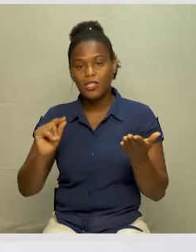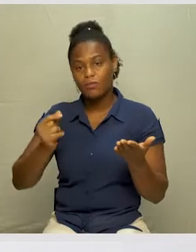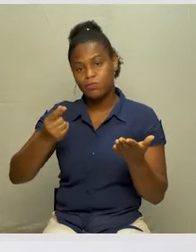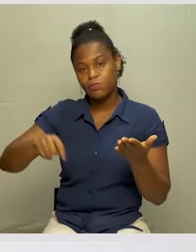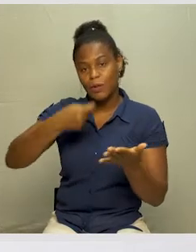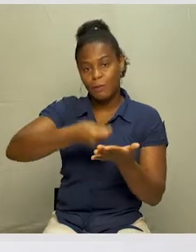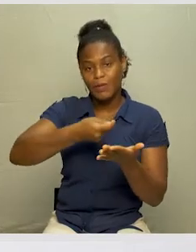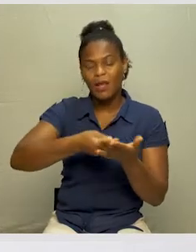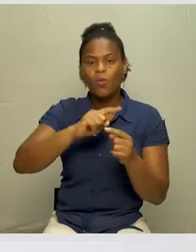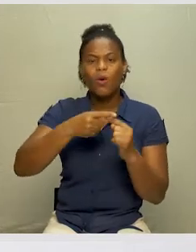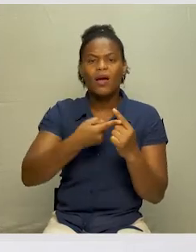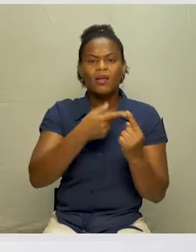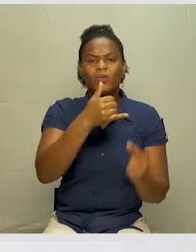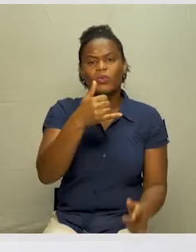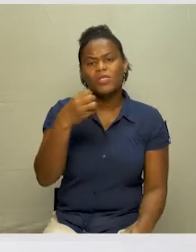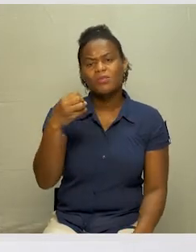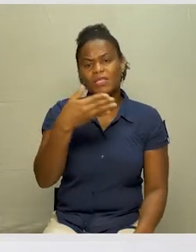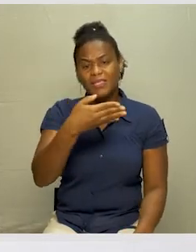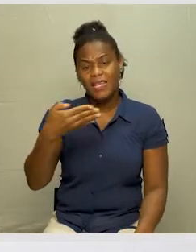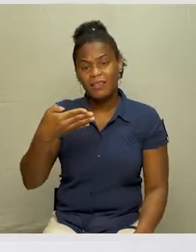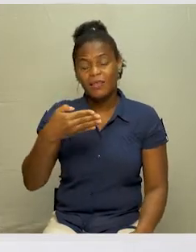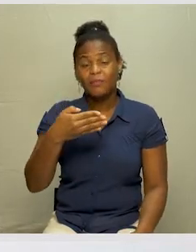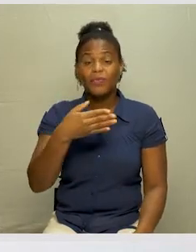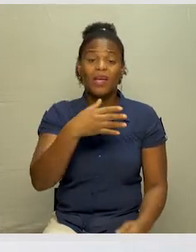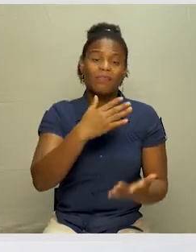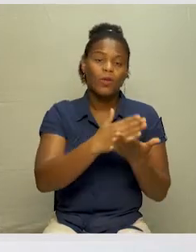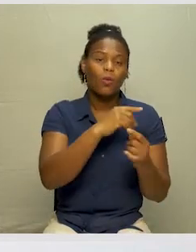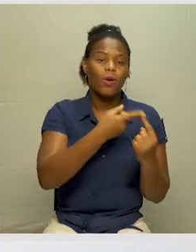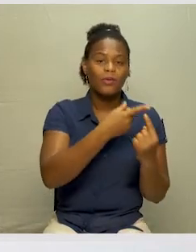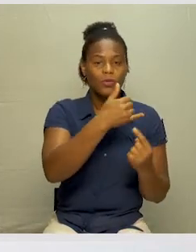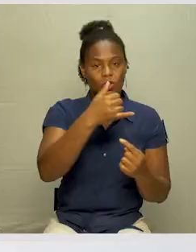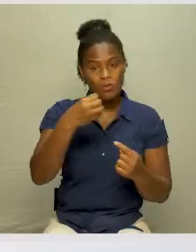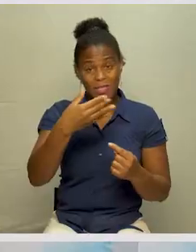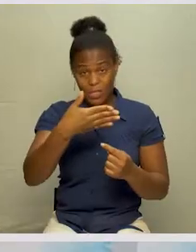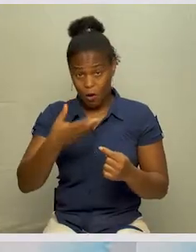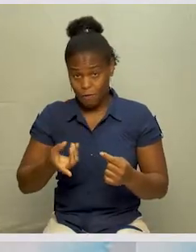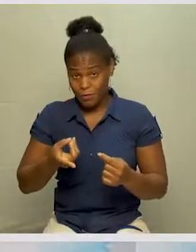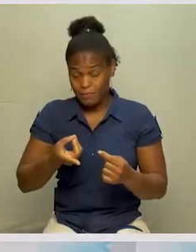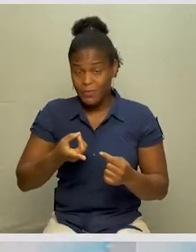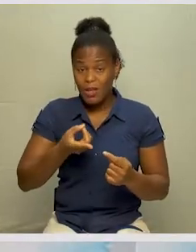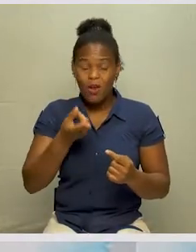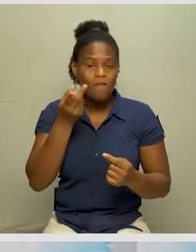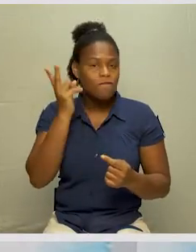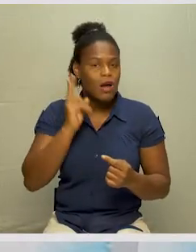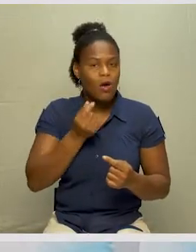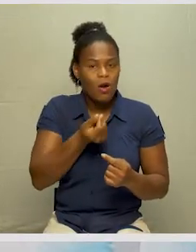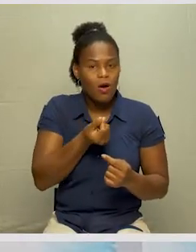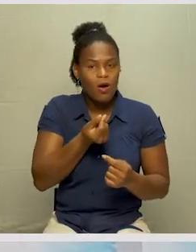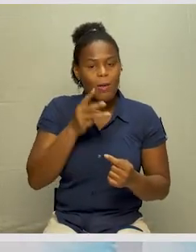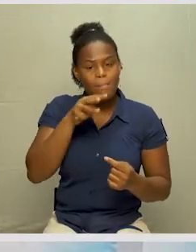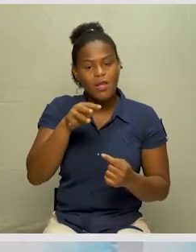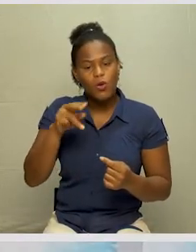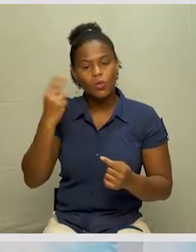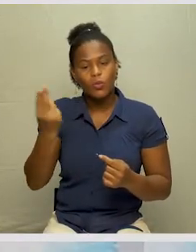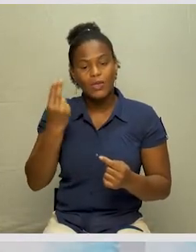nos anos 2017 a 2019. Esses valores estão expressos em milhões de